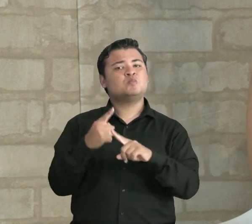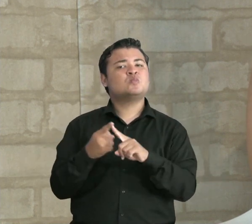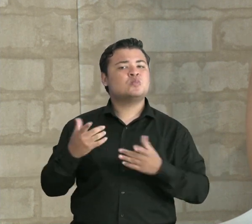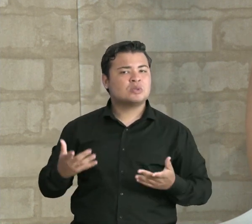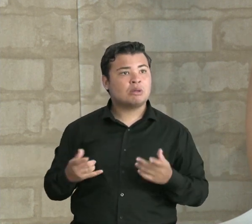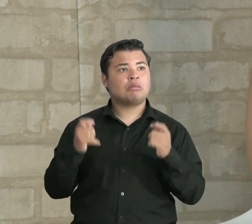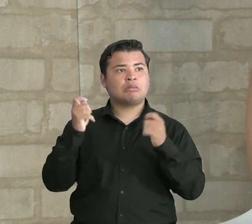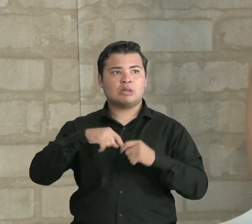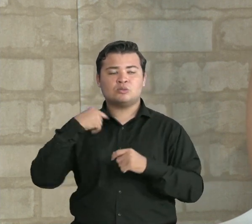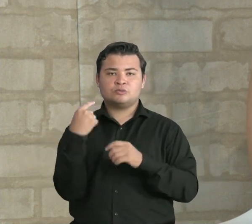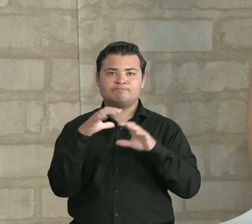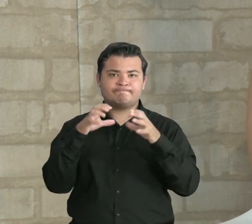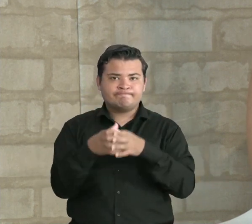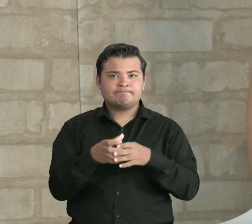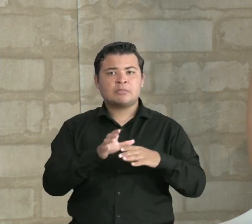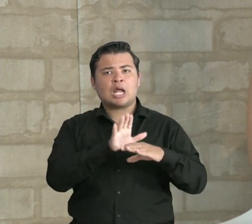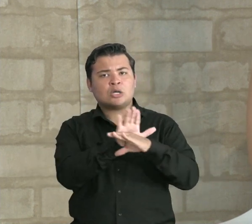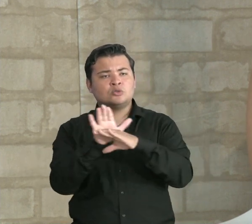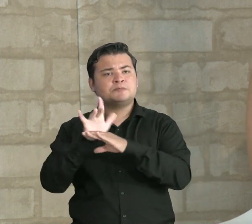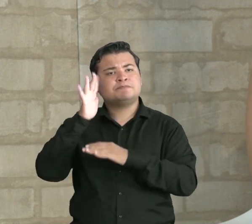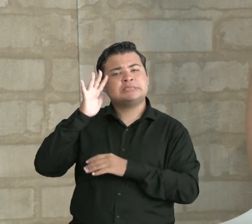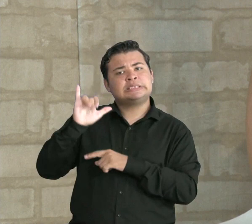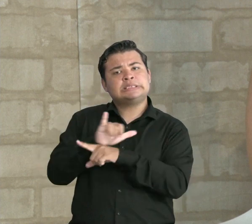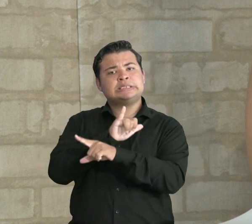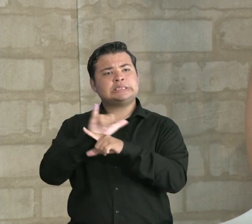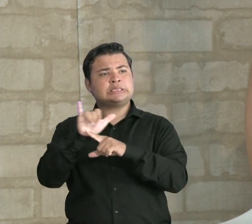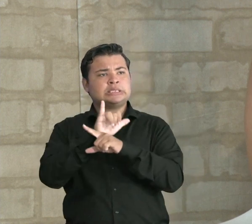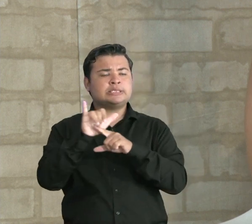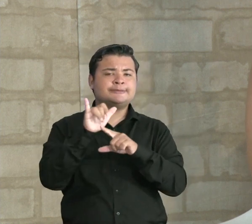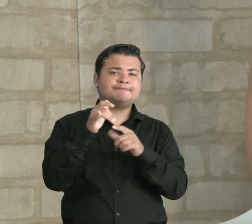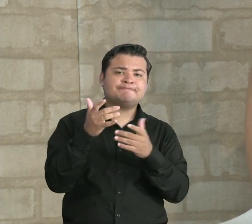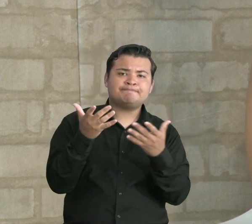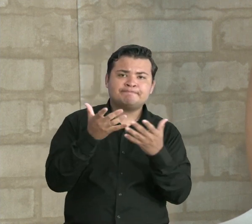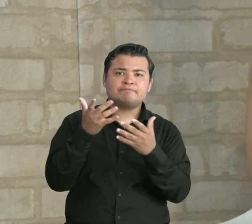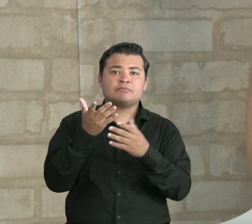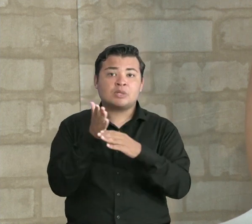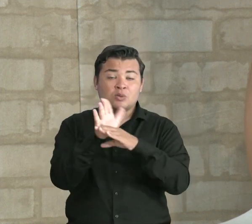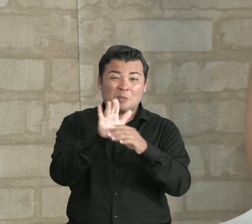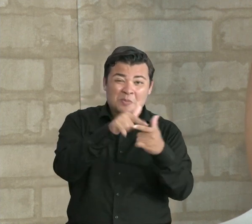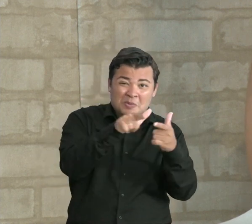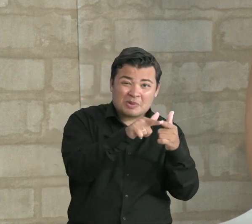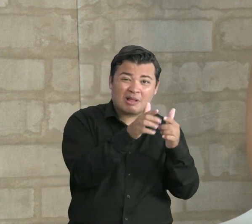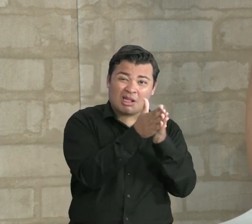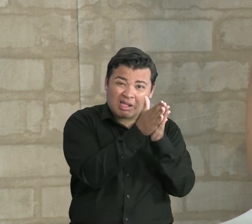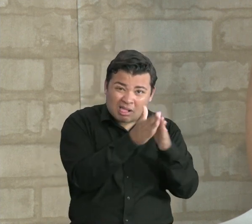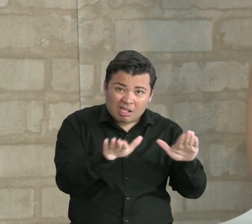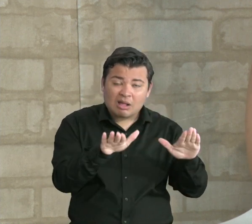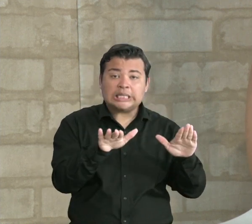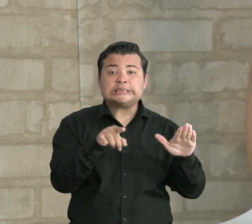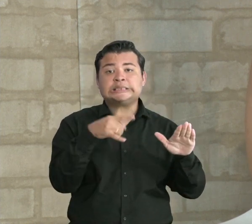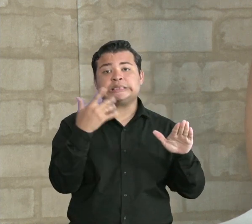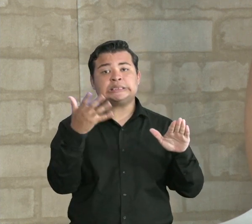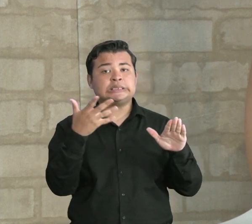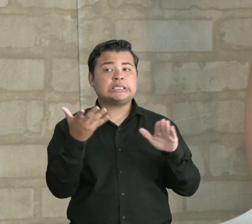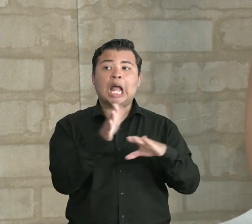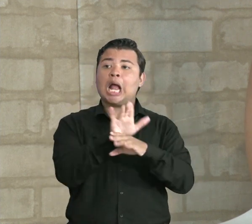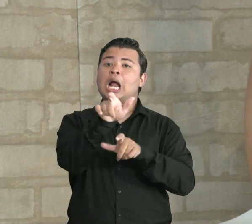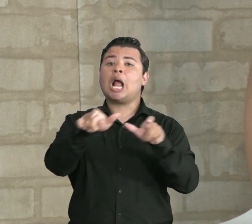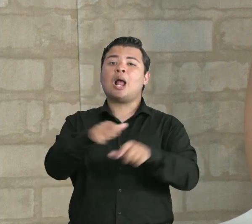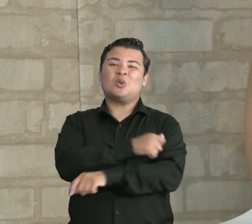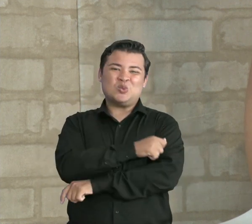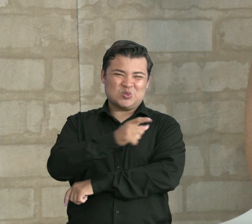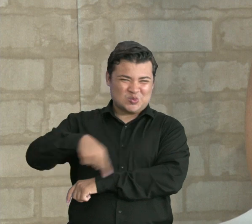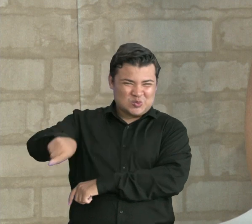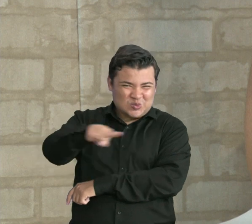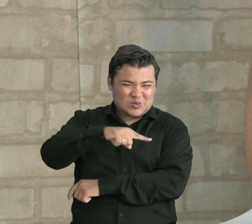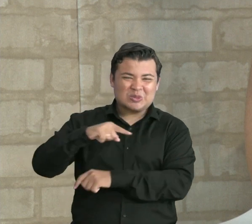pensar formas de sanar, remediar, auxiliar esses alunos ao